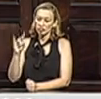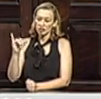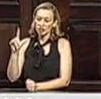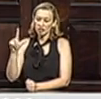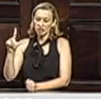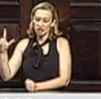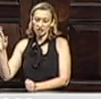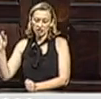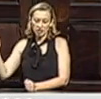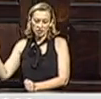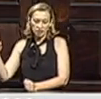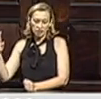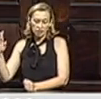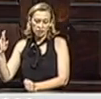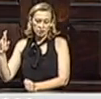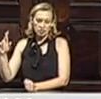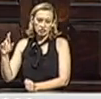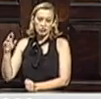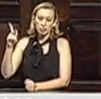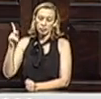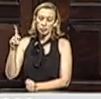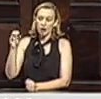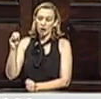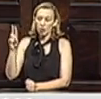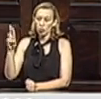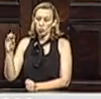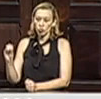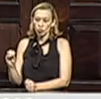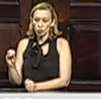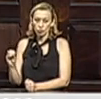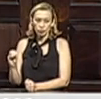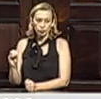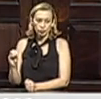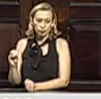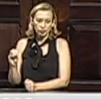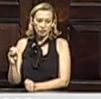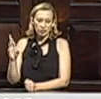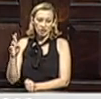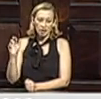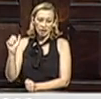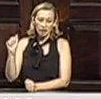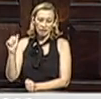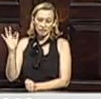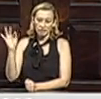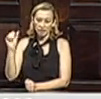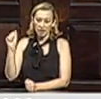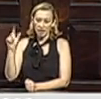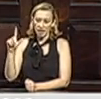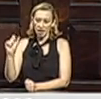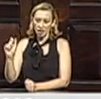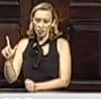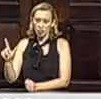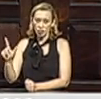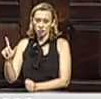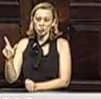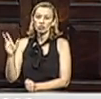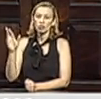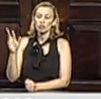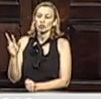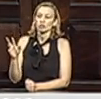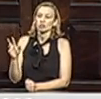Milton Rangel, Paulo Ramos, Pedro Augusto, Rafael Pisciani, Renato Cozzolino, Rosenberg